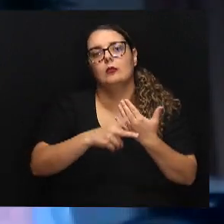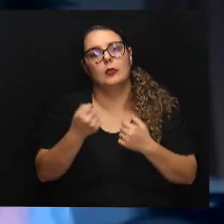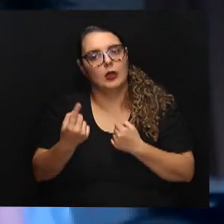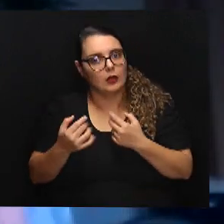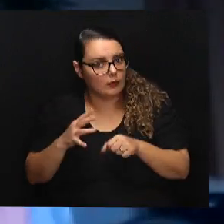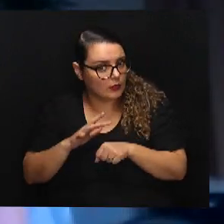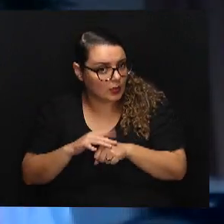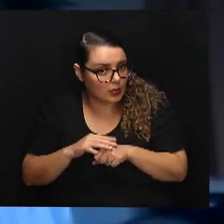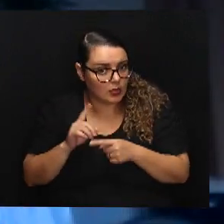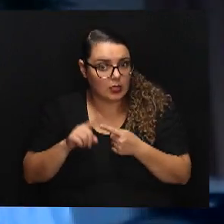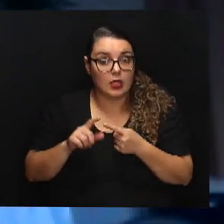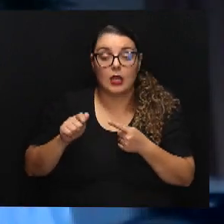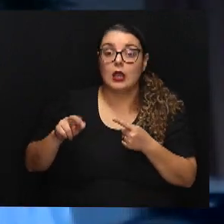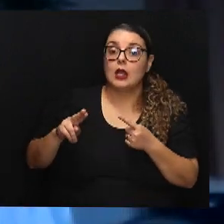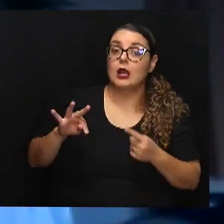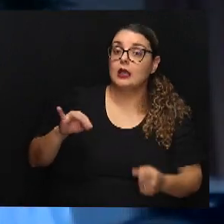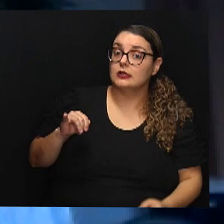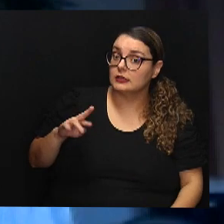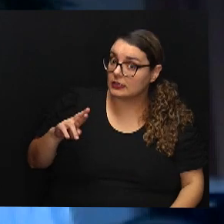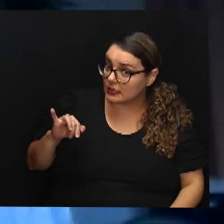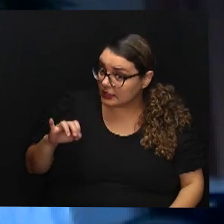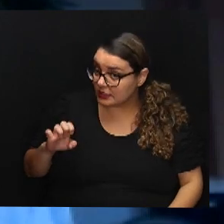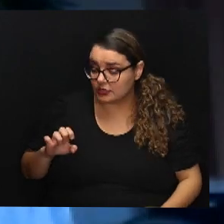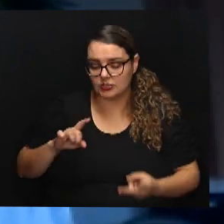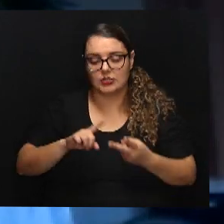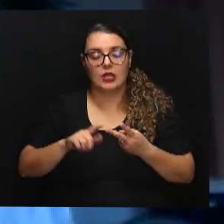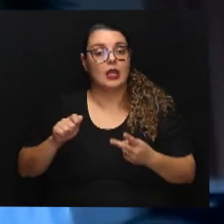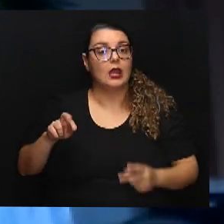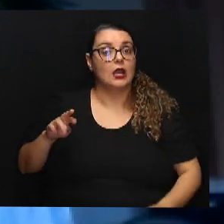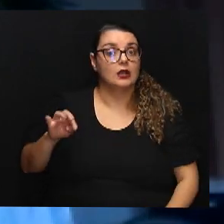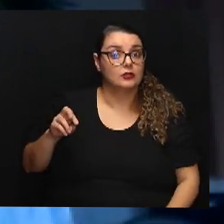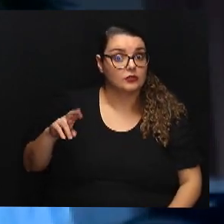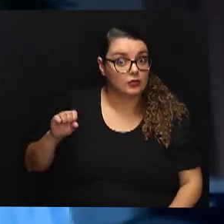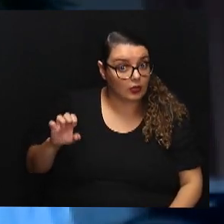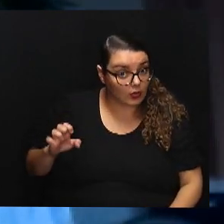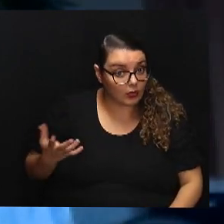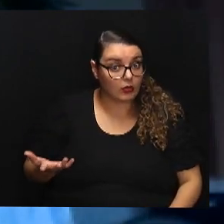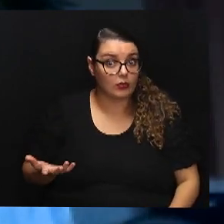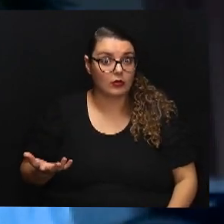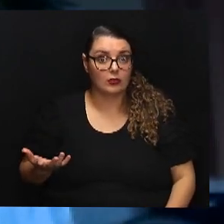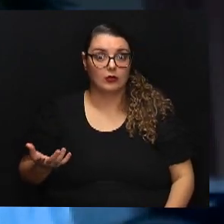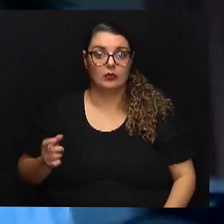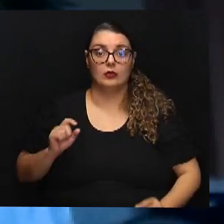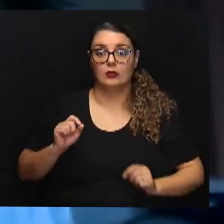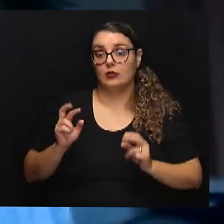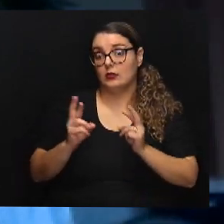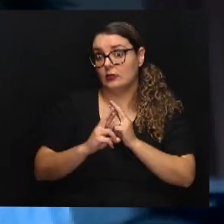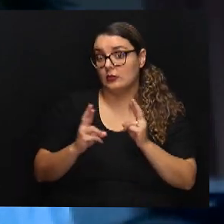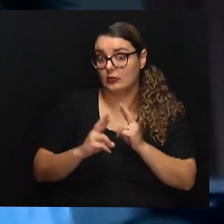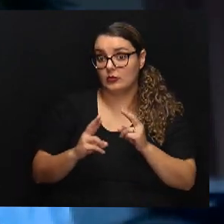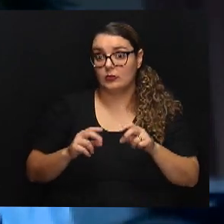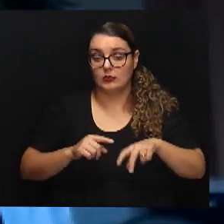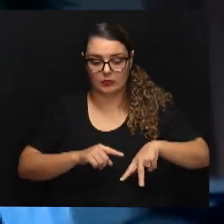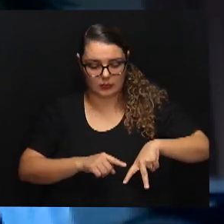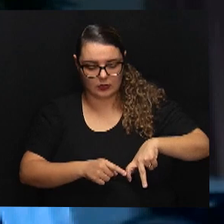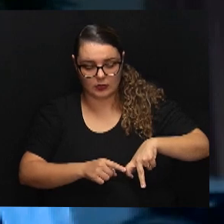essas articulações, elas podem gerar algumas doenças, como no caso de artrite, artrose,